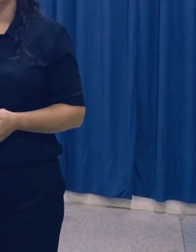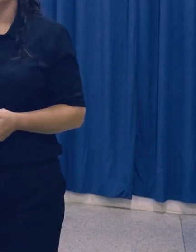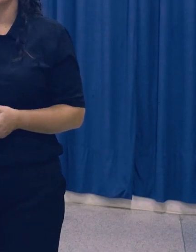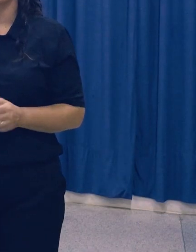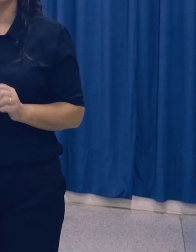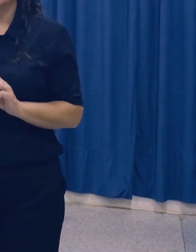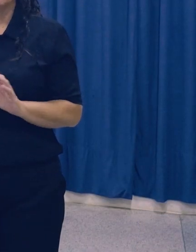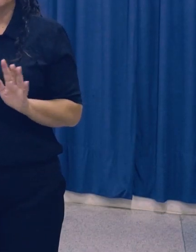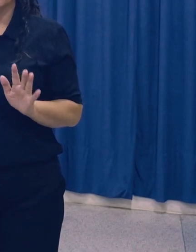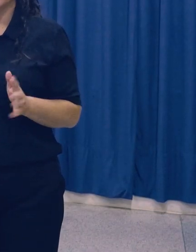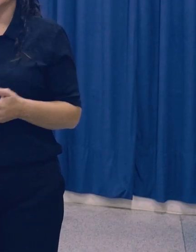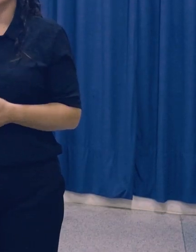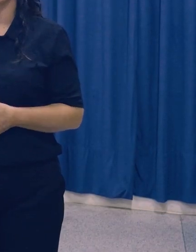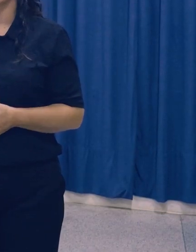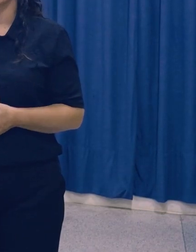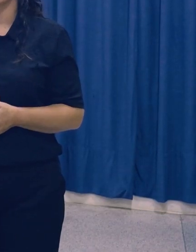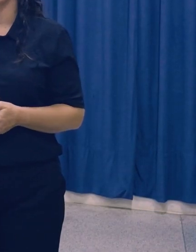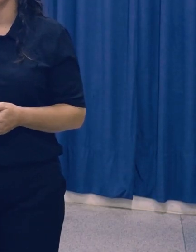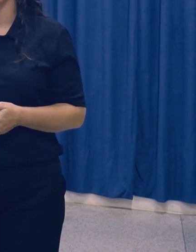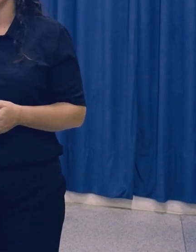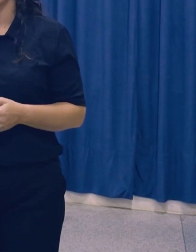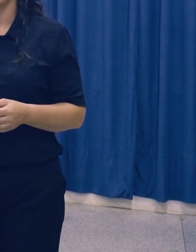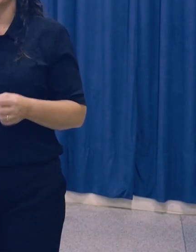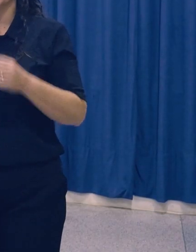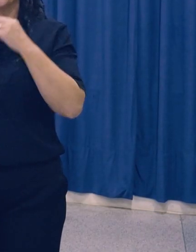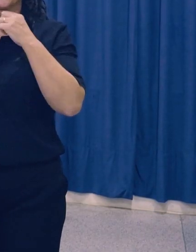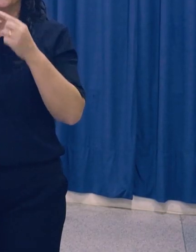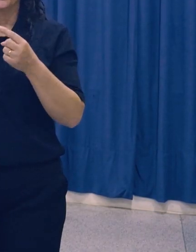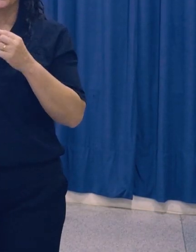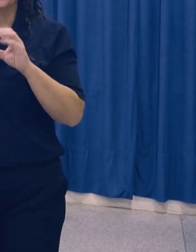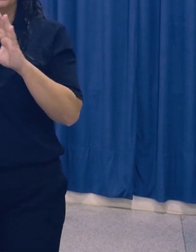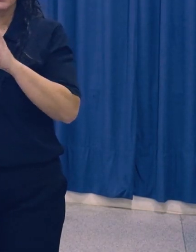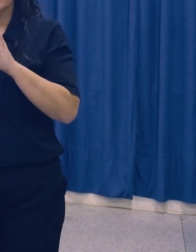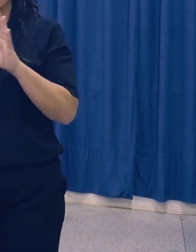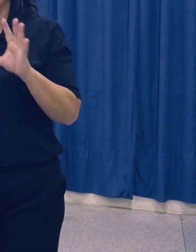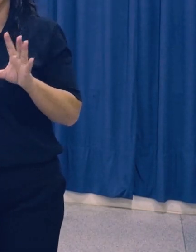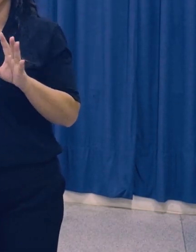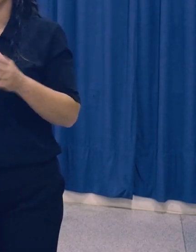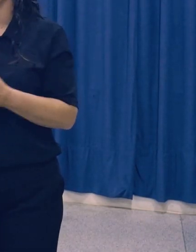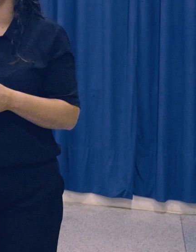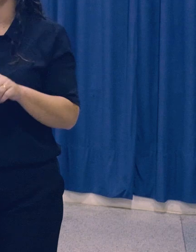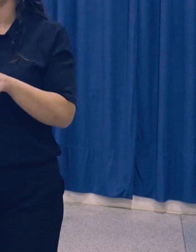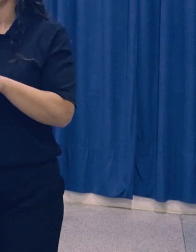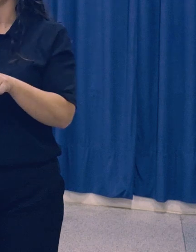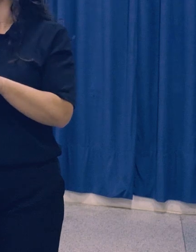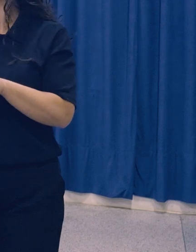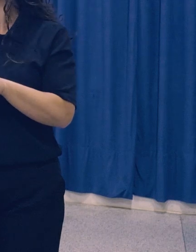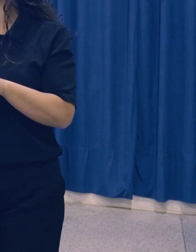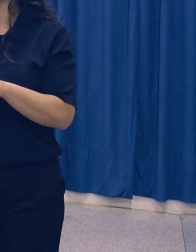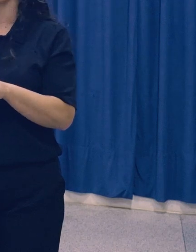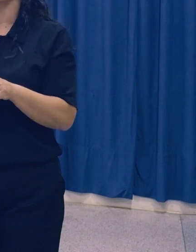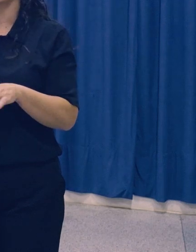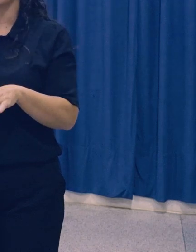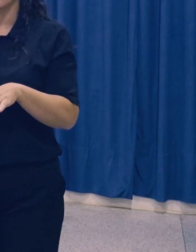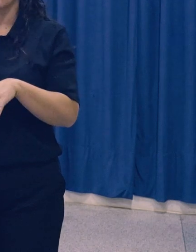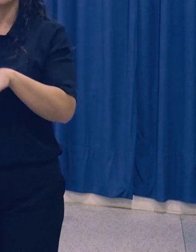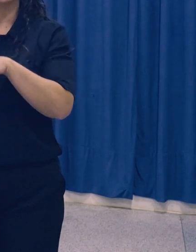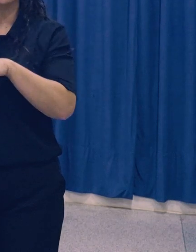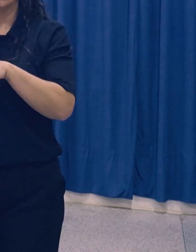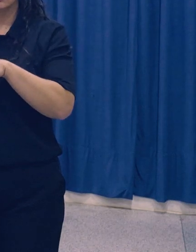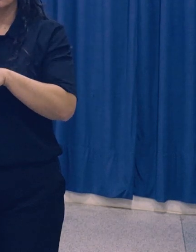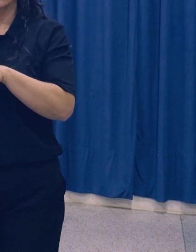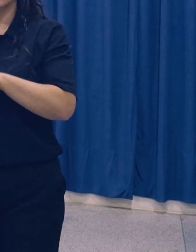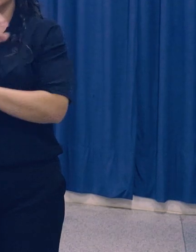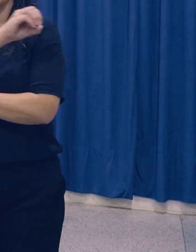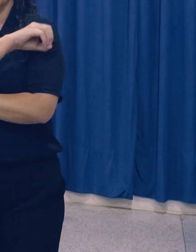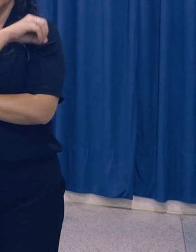É isso, pessoal. Se vocês tiverem alguma dúvida, pode ficar à vontade. A gente também vai fazer a etapa prática agora